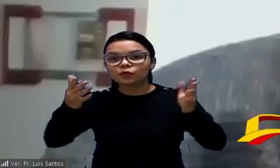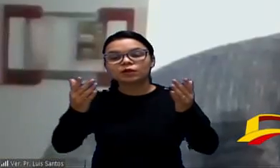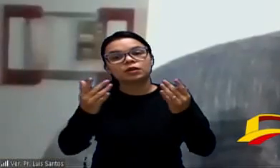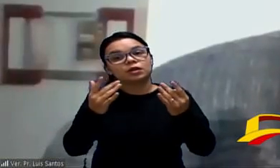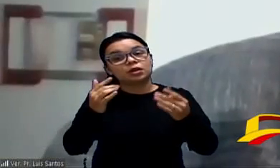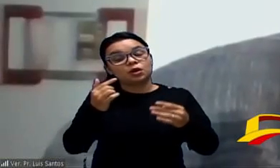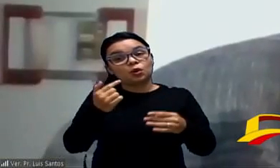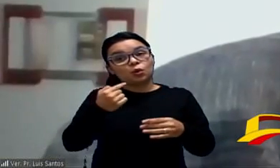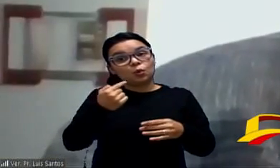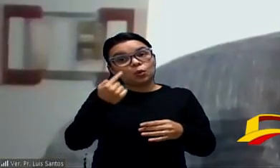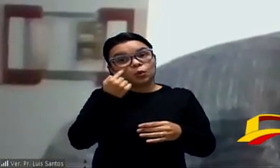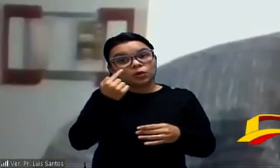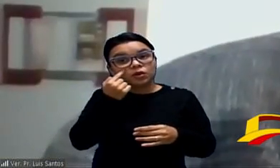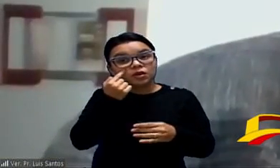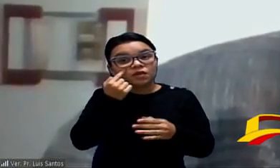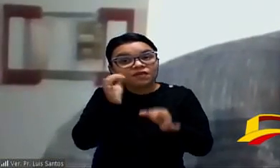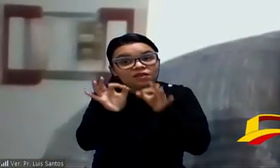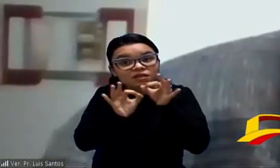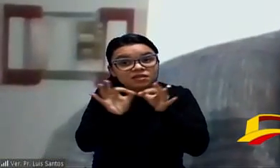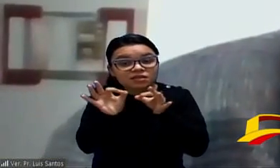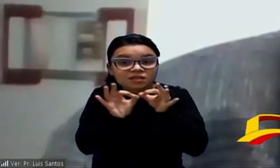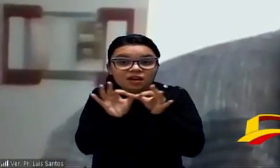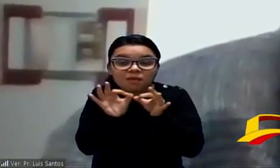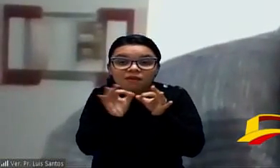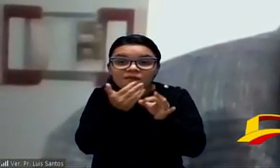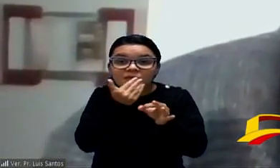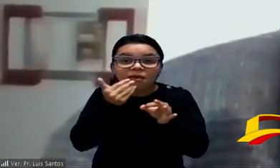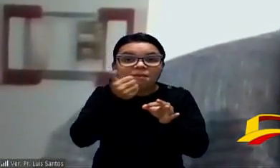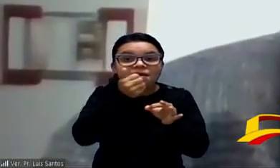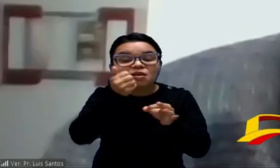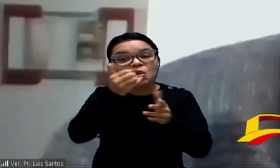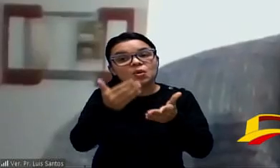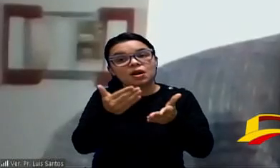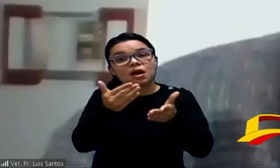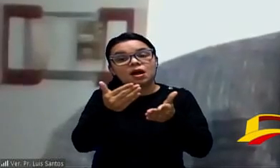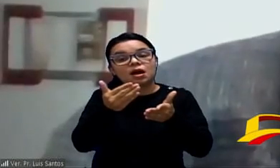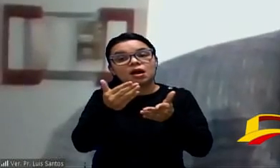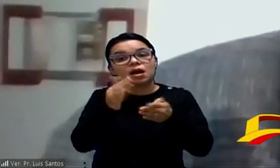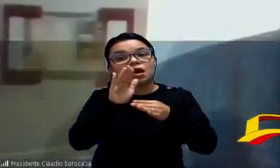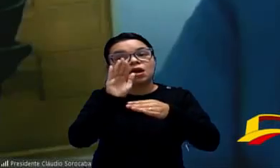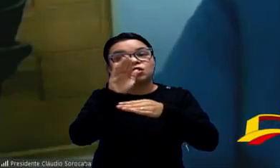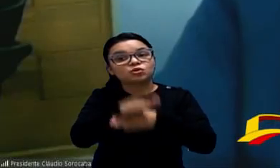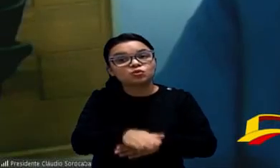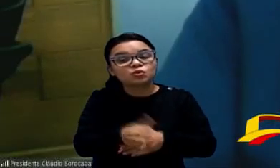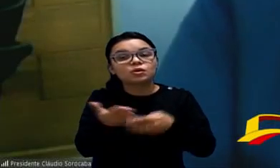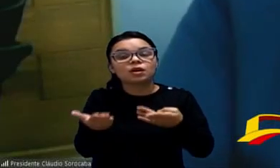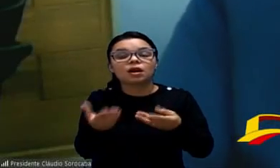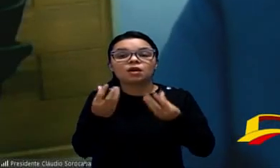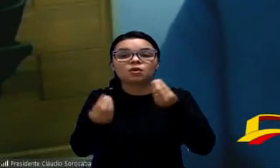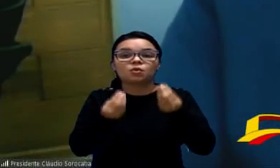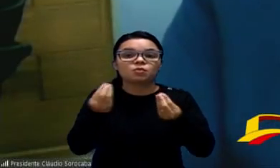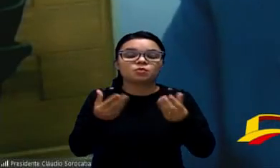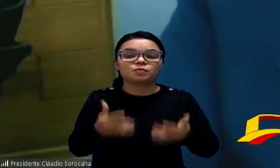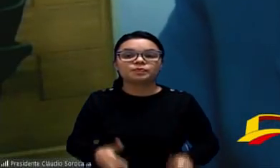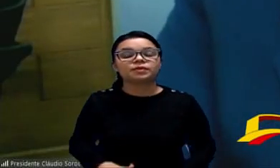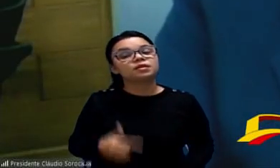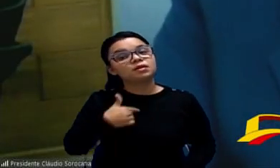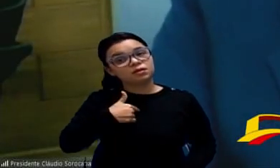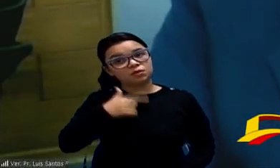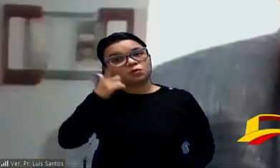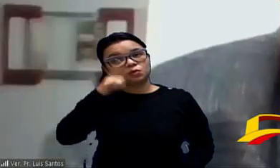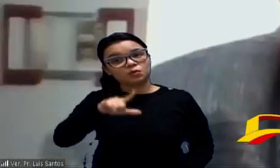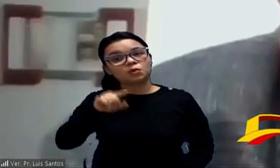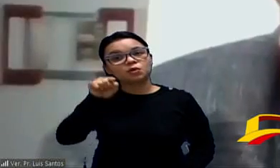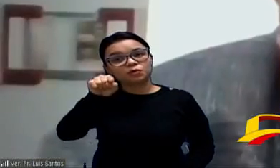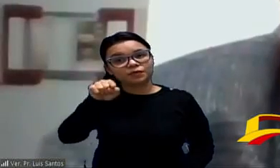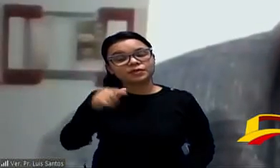uma forma adequada para melhorarmos o atendimento. Porque o que acontece? No primeiro